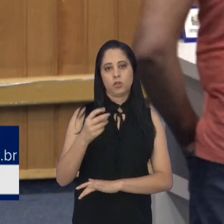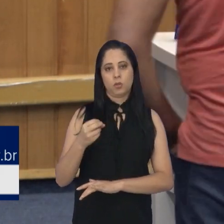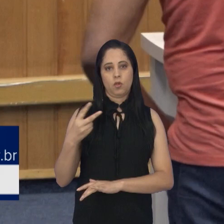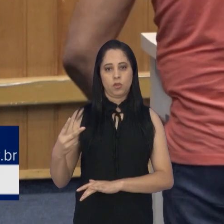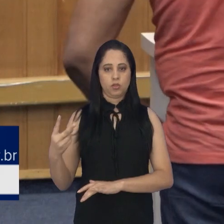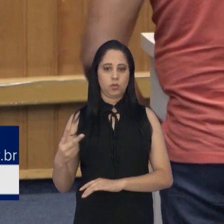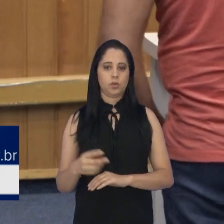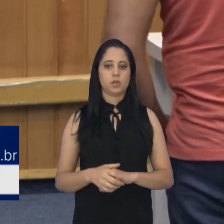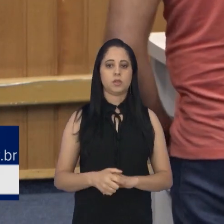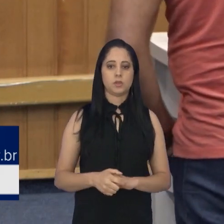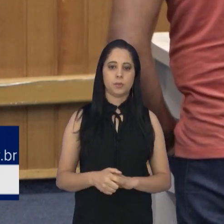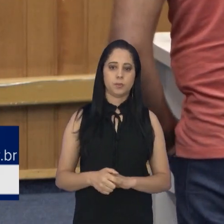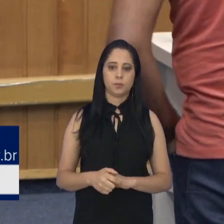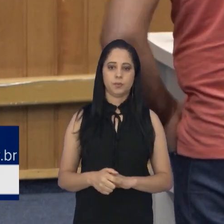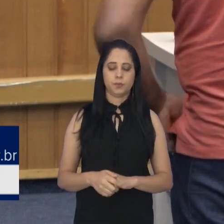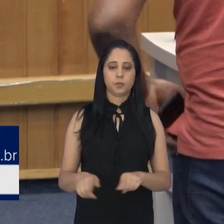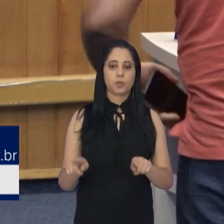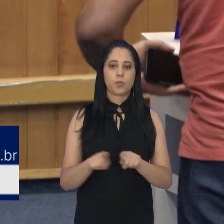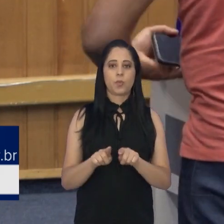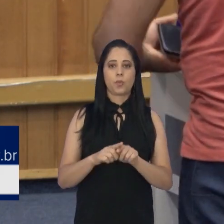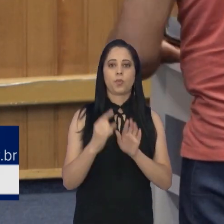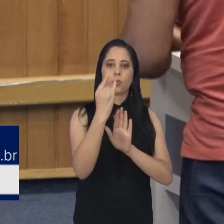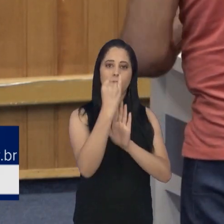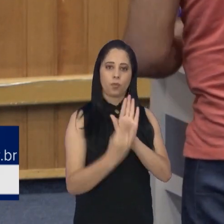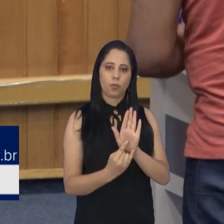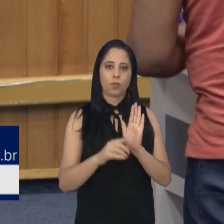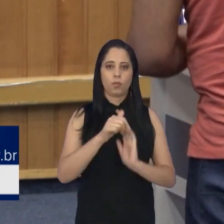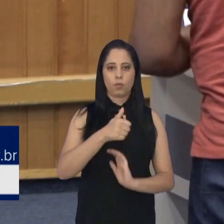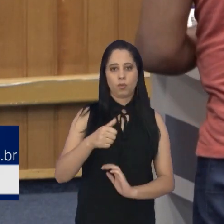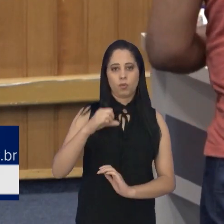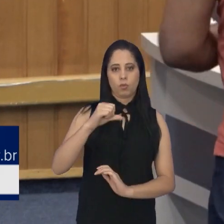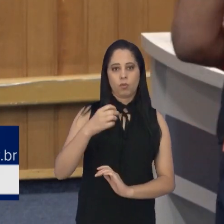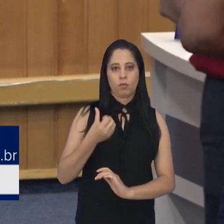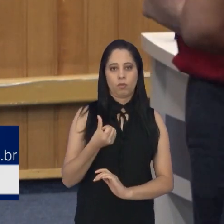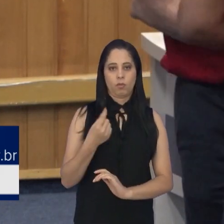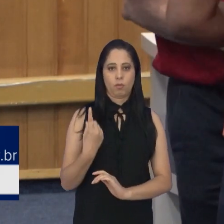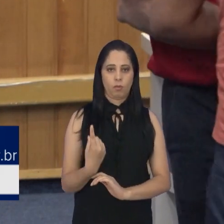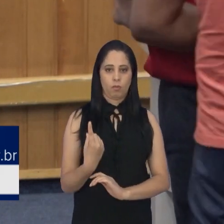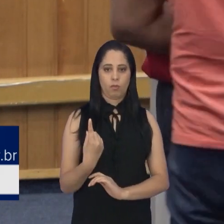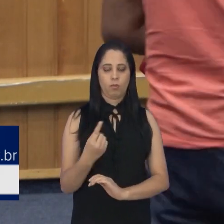11904/2022 e do processo número